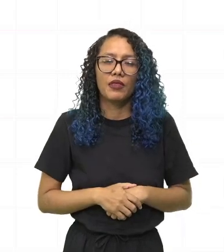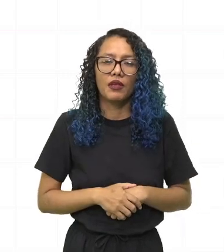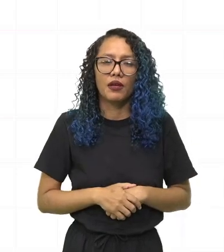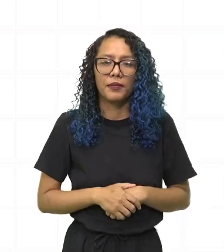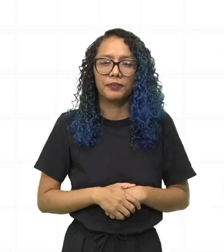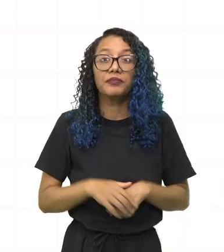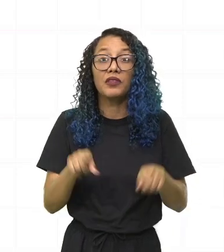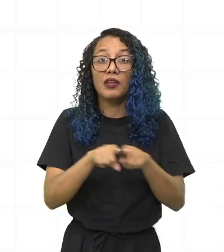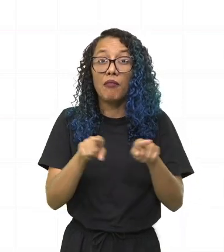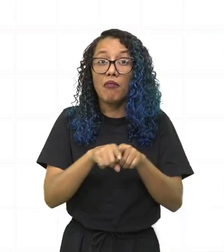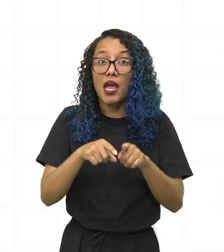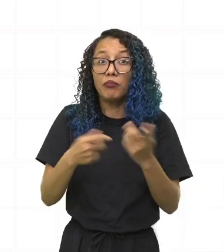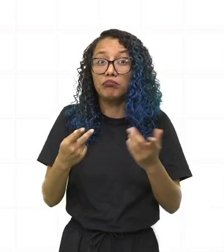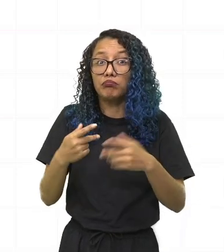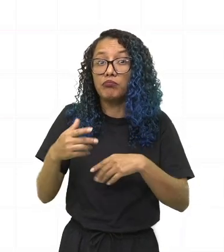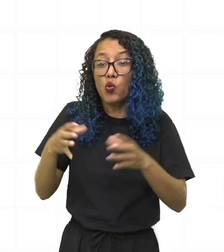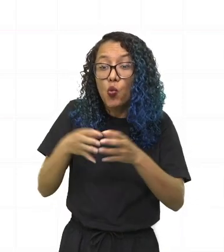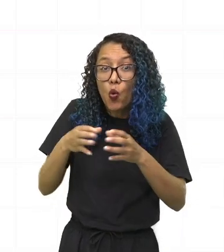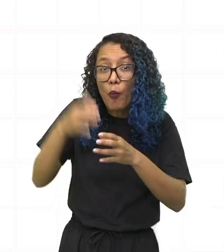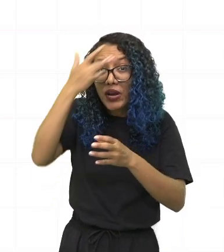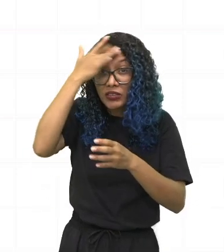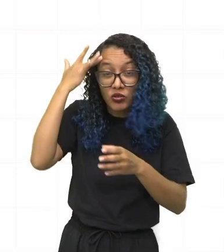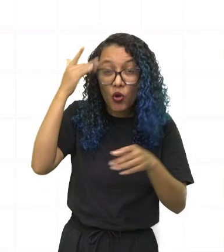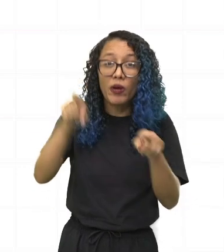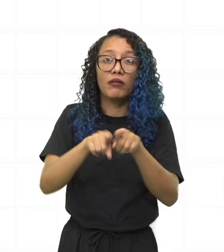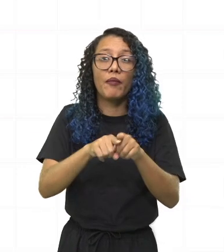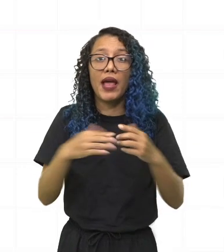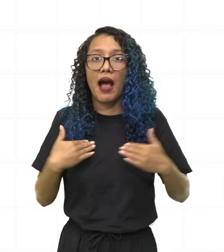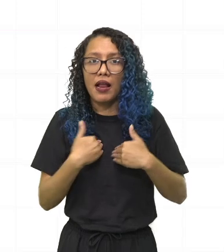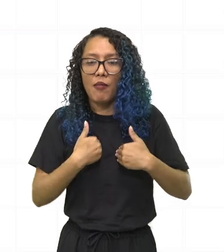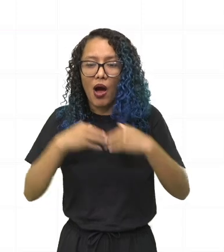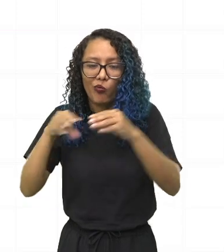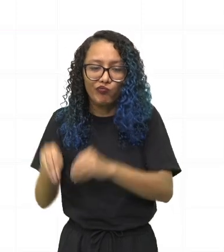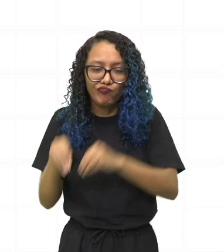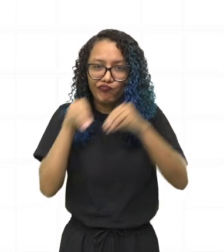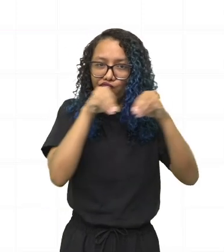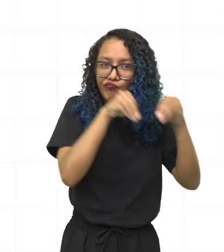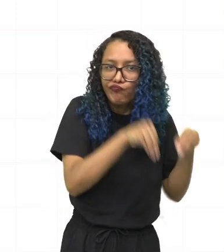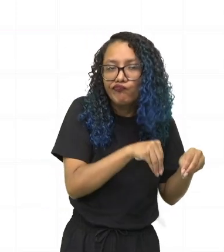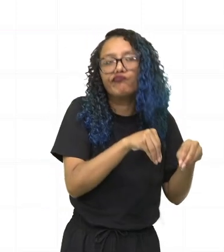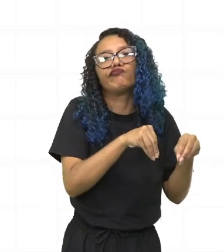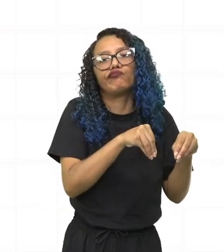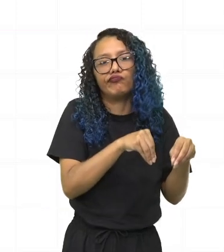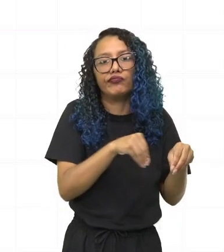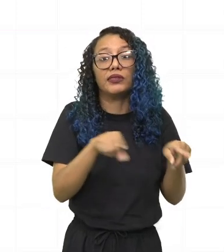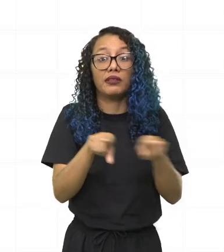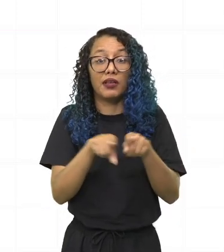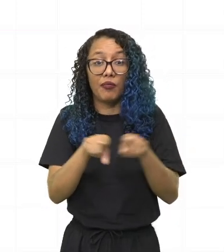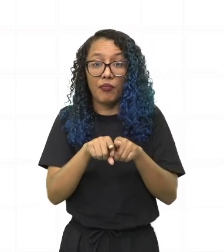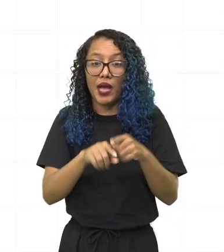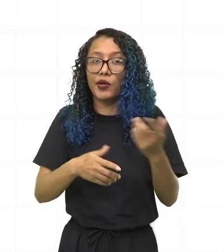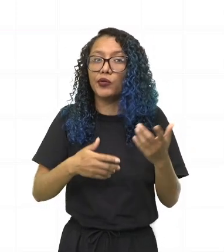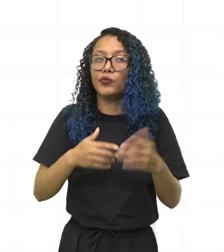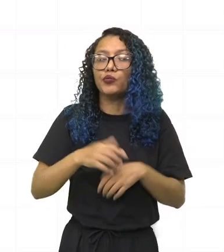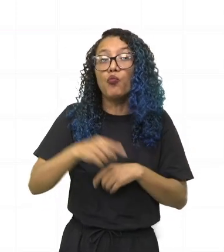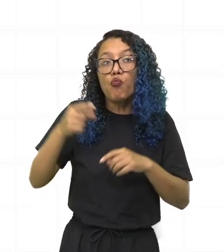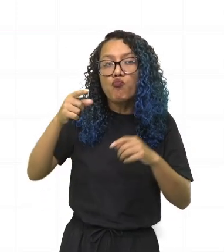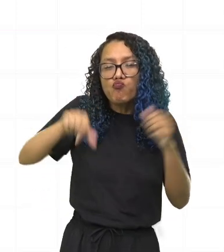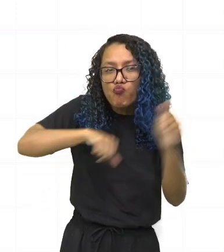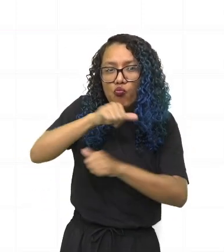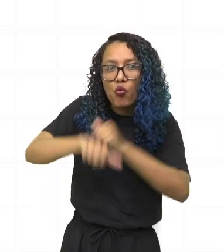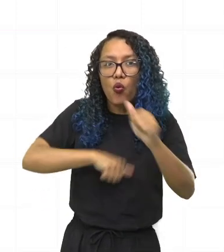deslocamento de populações humanas e de animais, né, a alteração do regime hídrico dos rios, né, isso